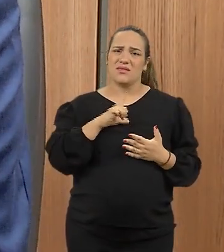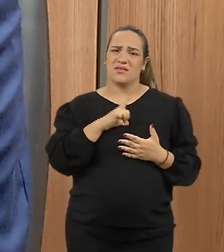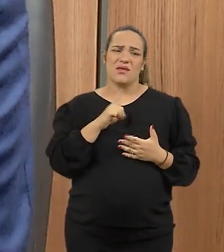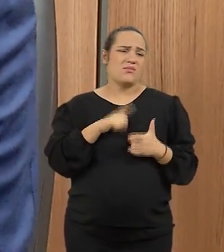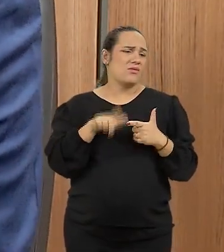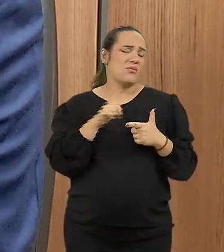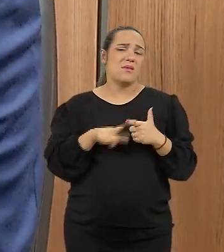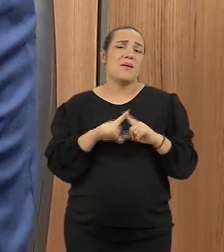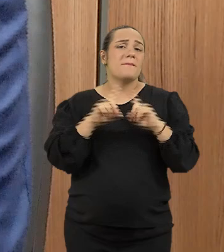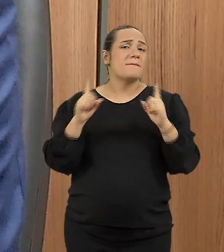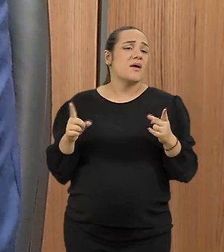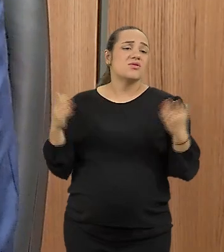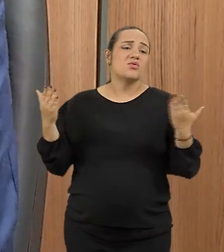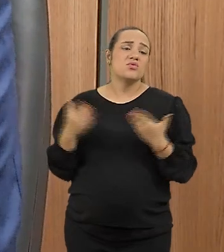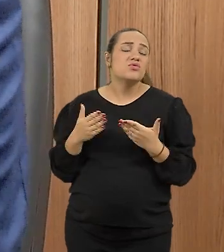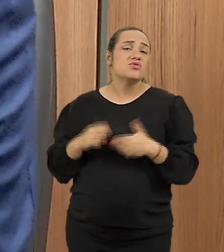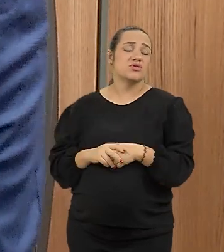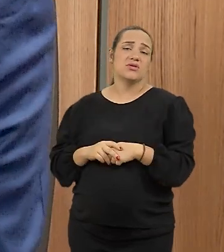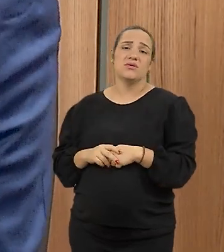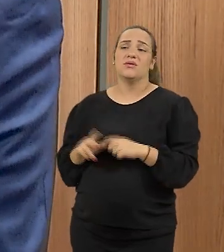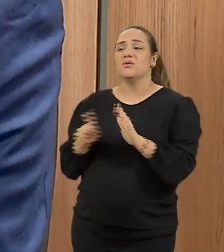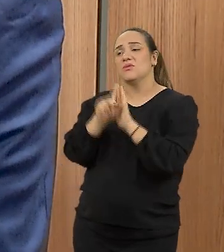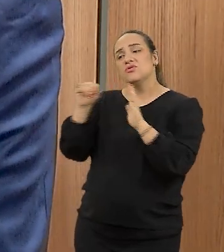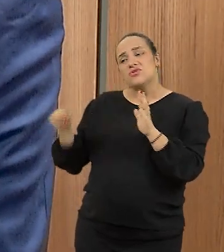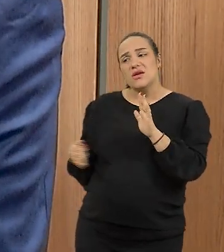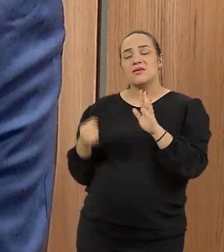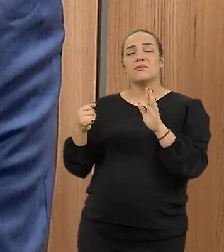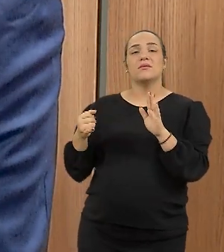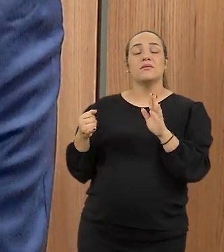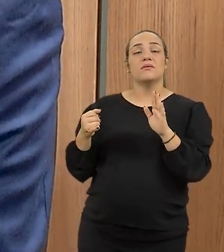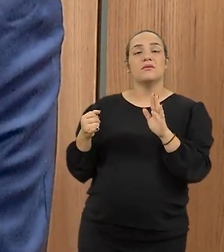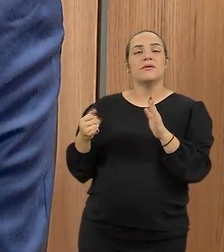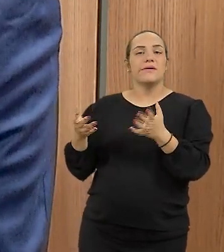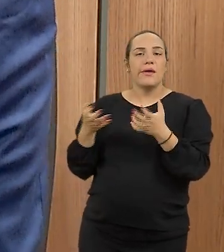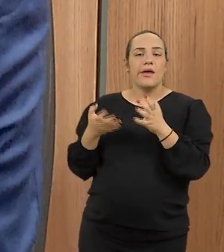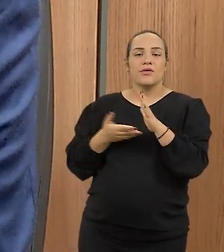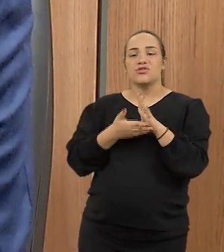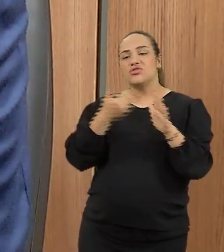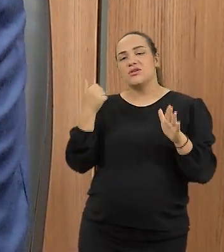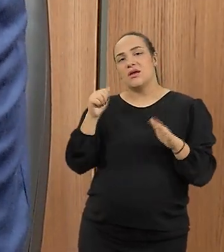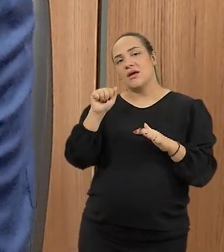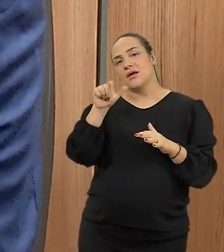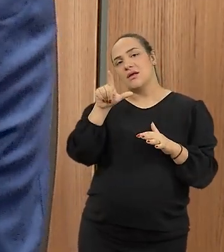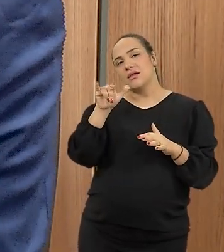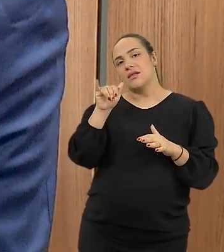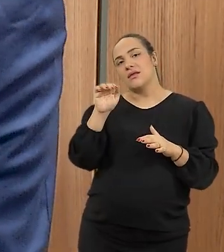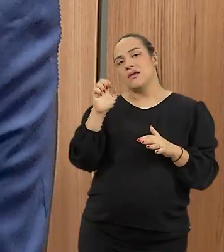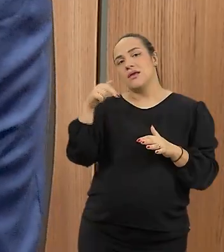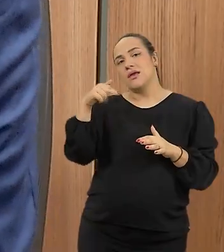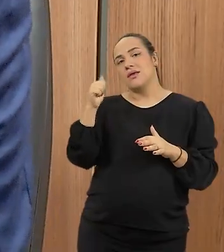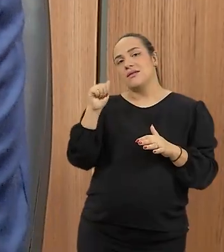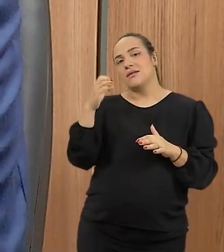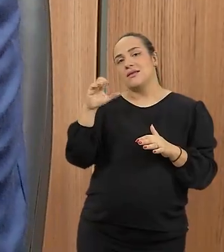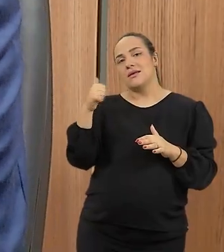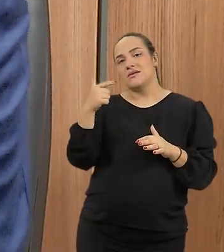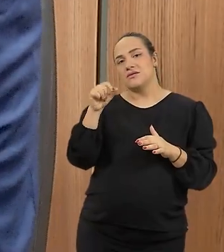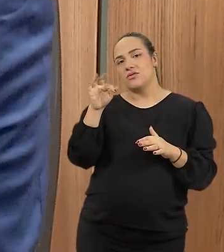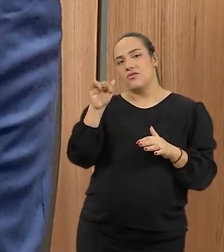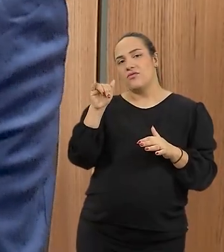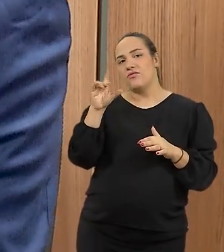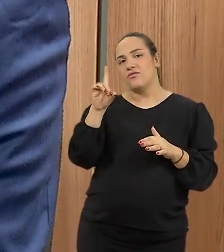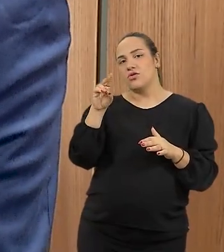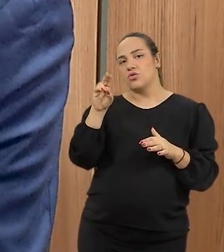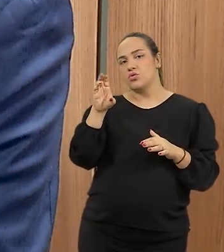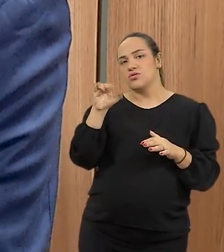vai continuar existindo. Agora, por exemplo, tem um projeto que está em andamento para tirar a alienação fiduciária de bens